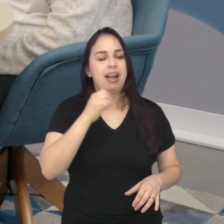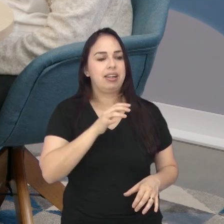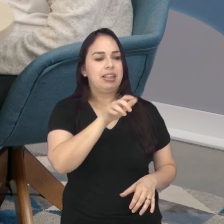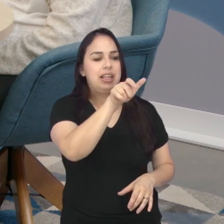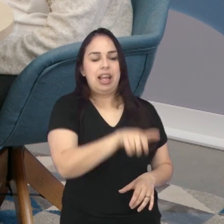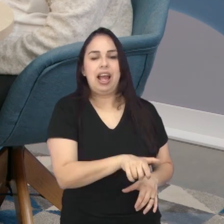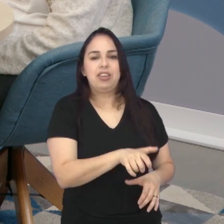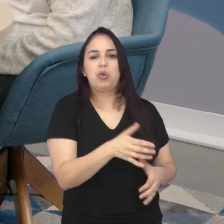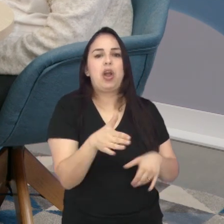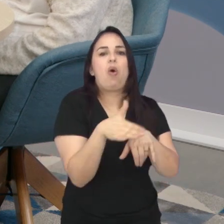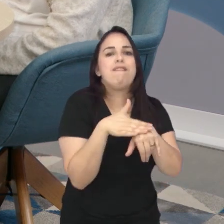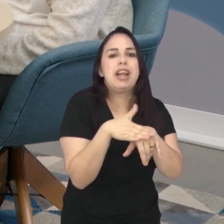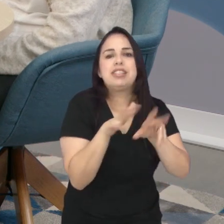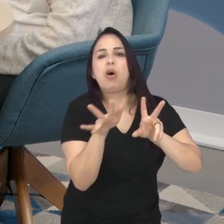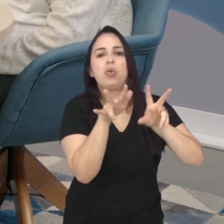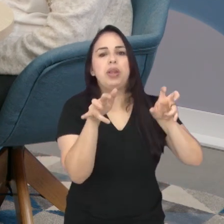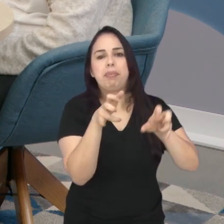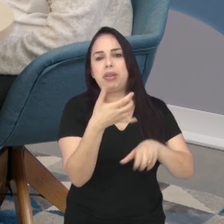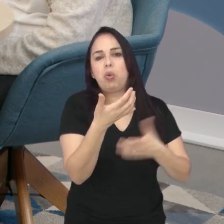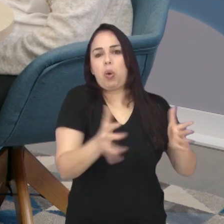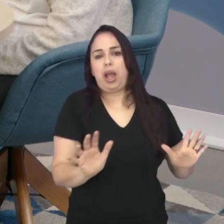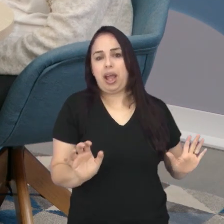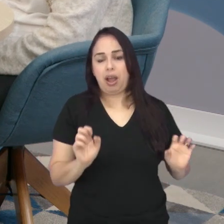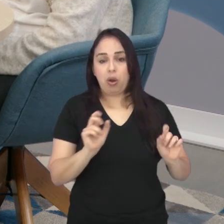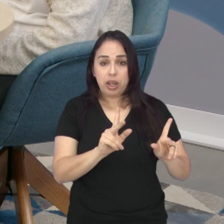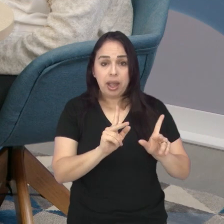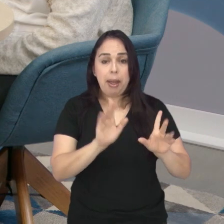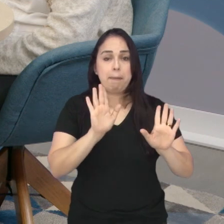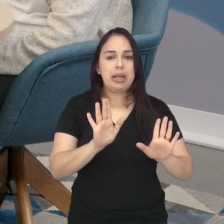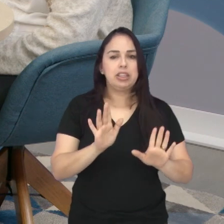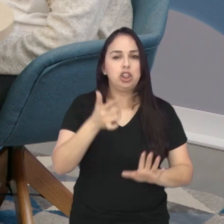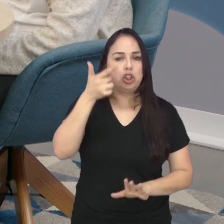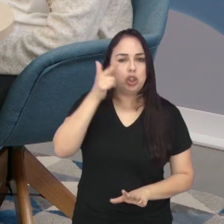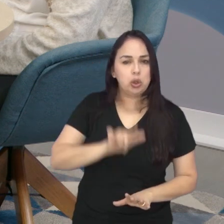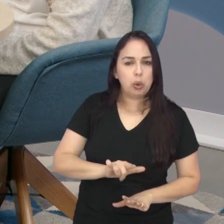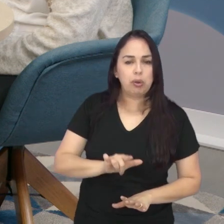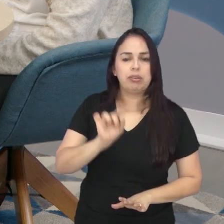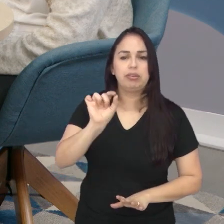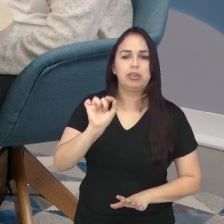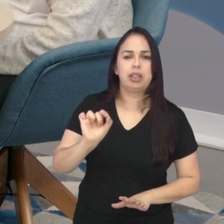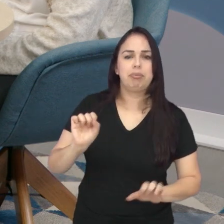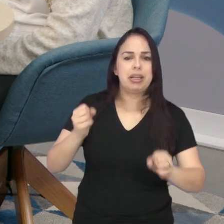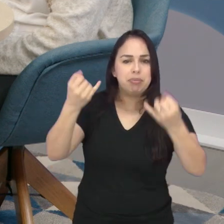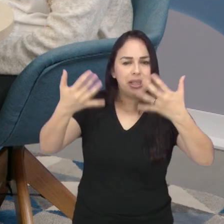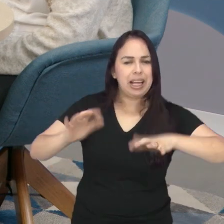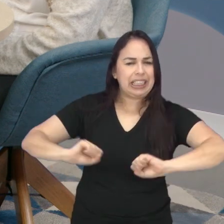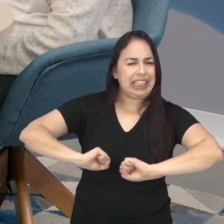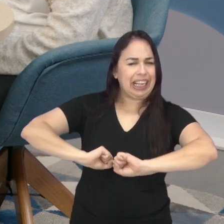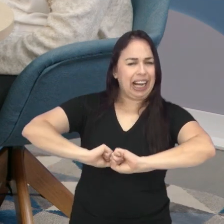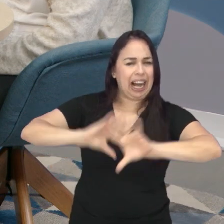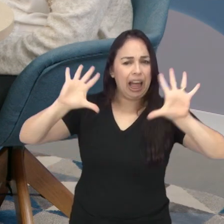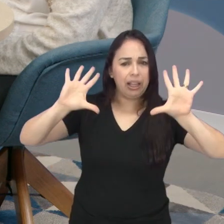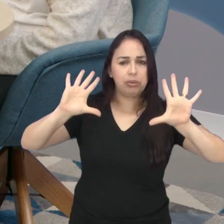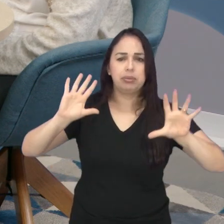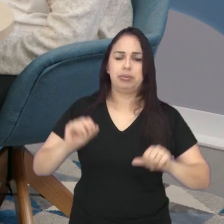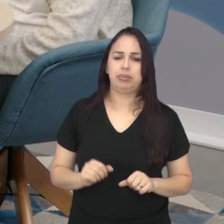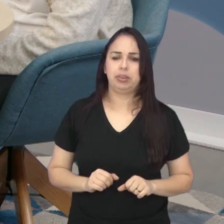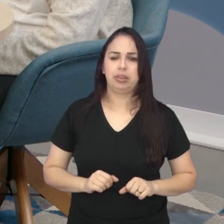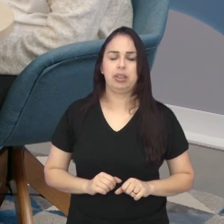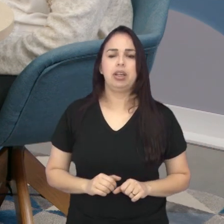às vezes ela não quer falar sobre isso e tal, mas aí, de novo, para vocês duas, para a gente deixar claro para o pessoal de